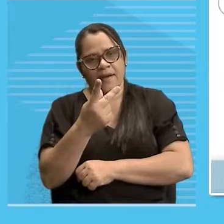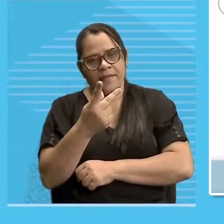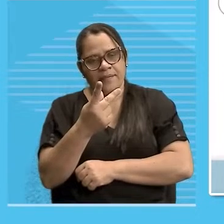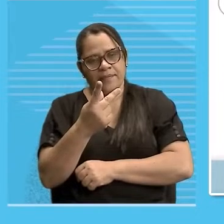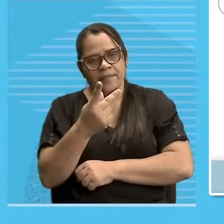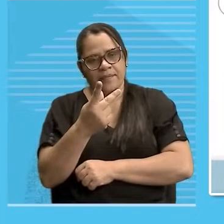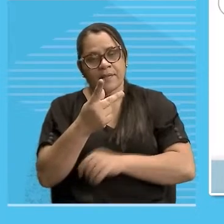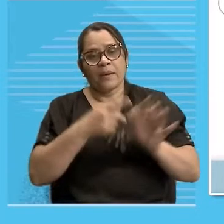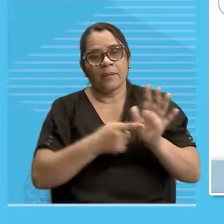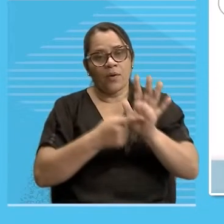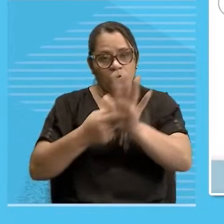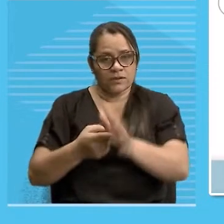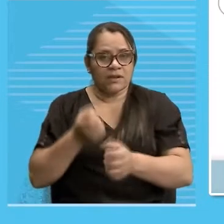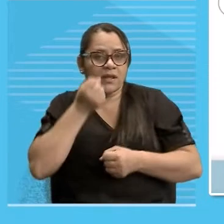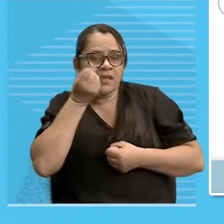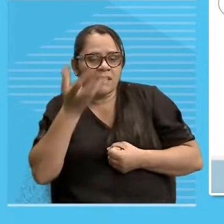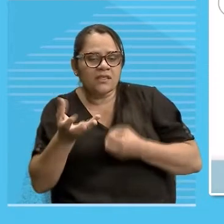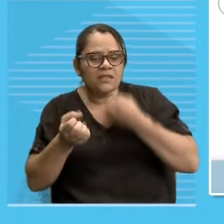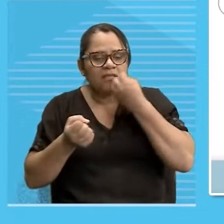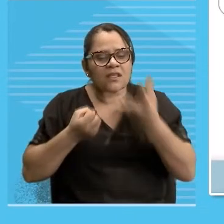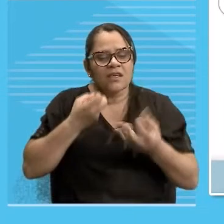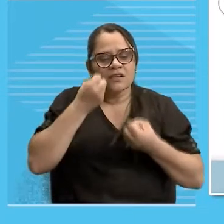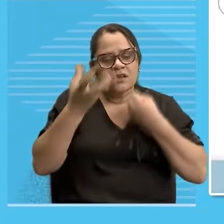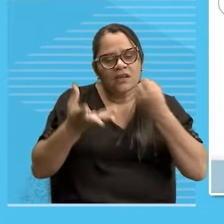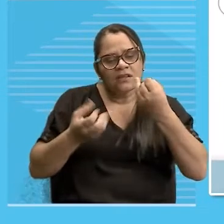interjeição. Este A bem aqui, ó,